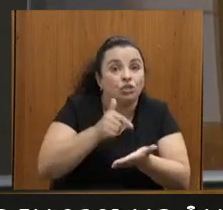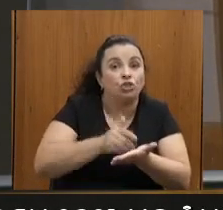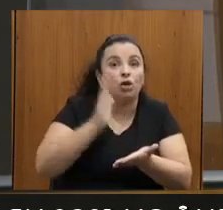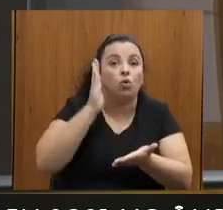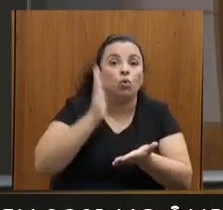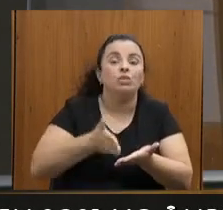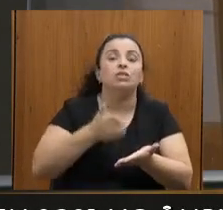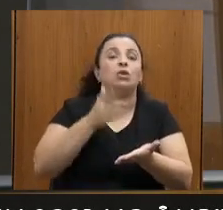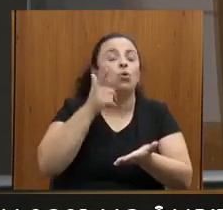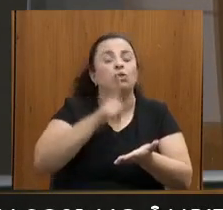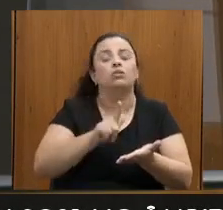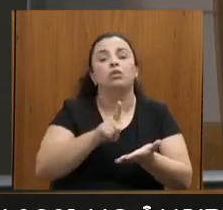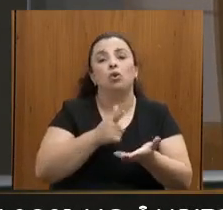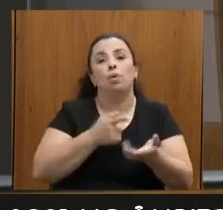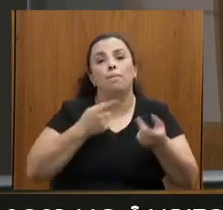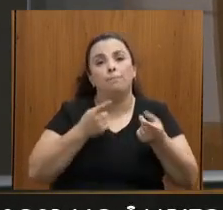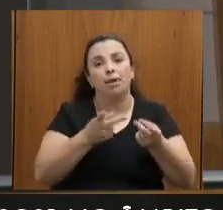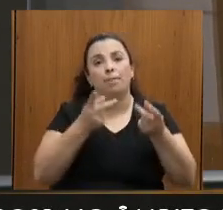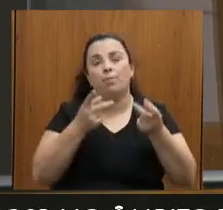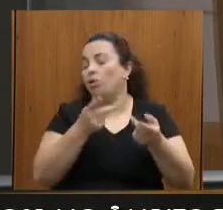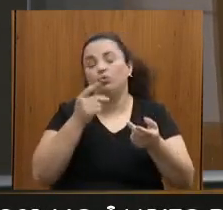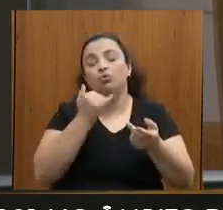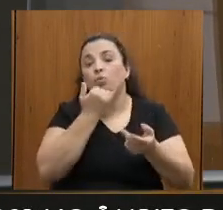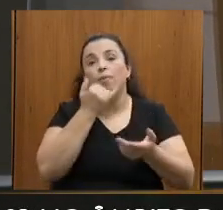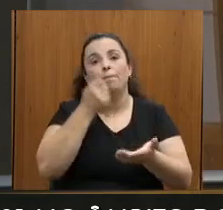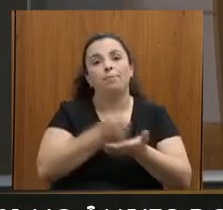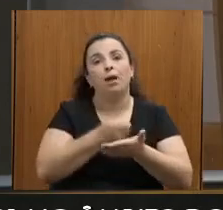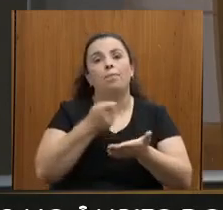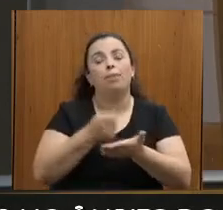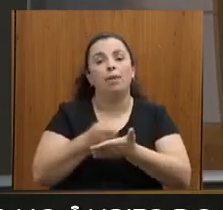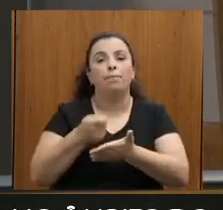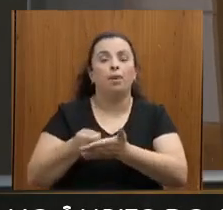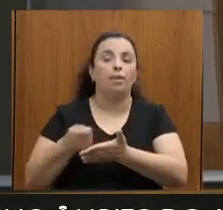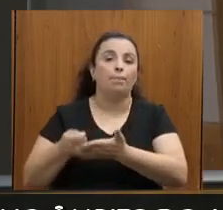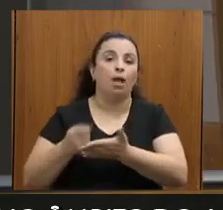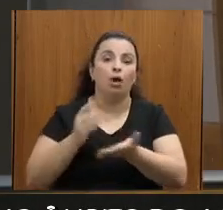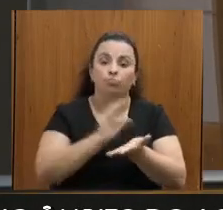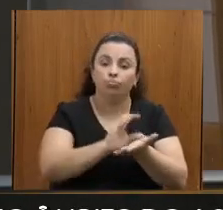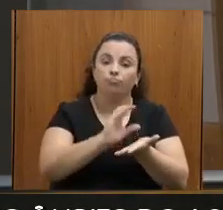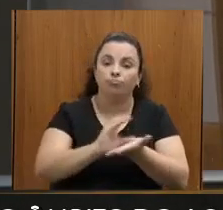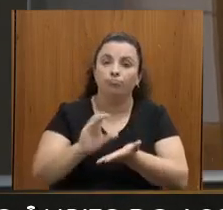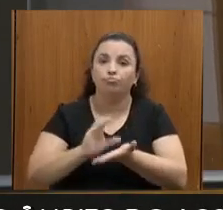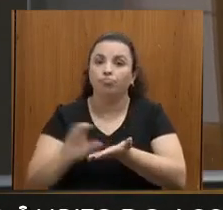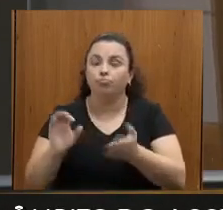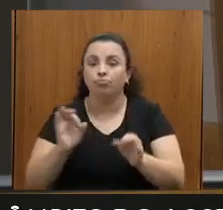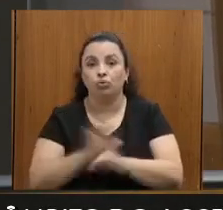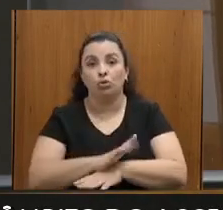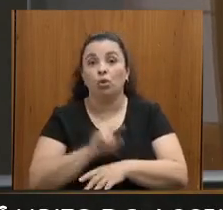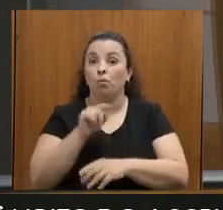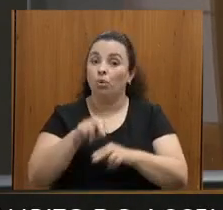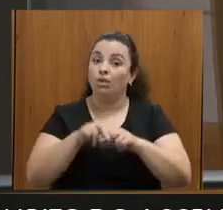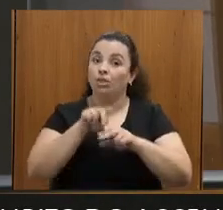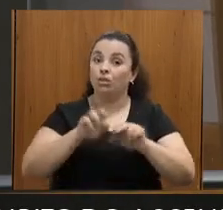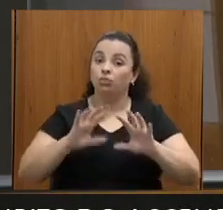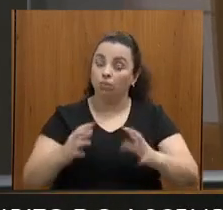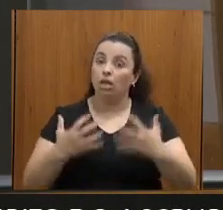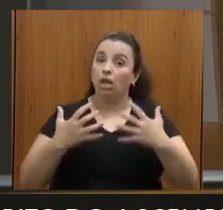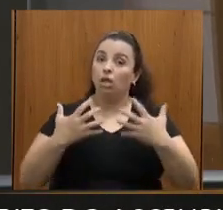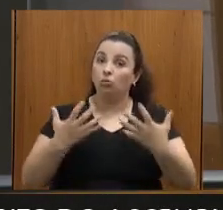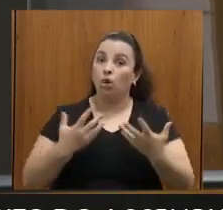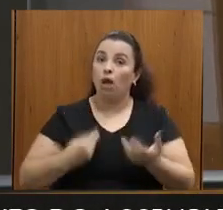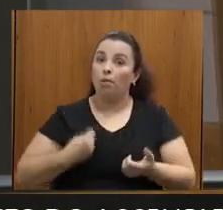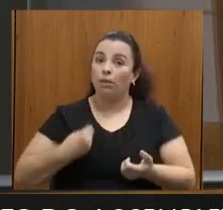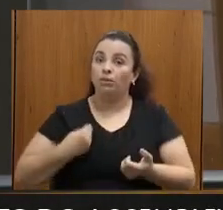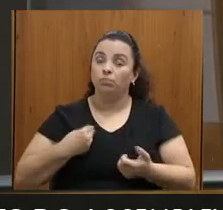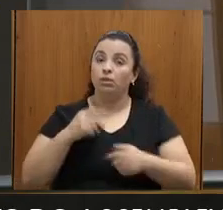e que isso ajuda e faz com que estimule mais ainda o que nos interessa, é a participação